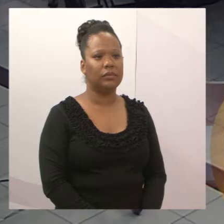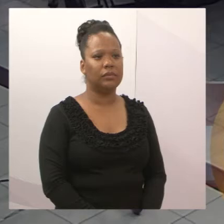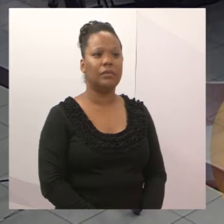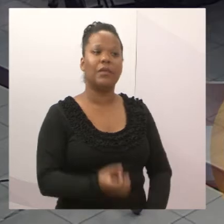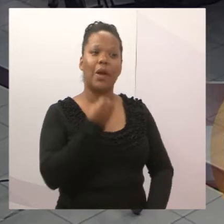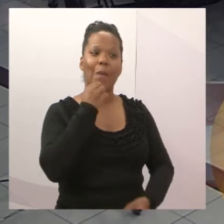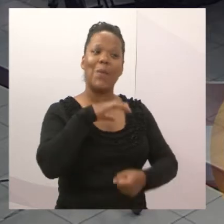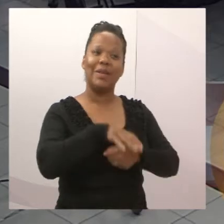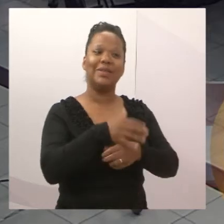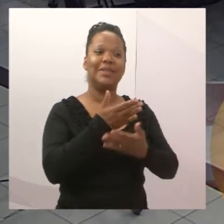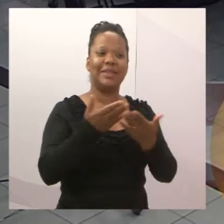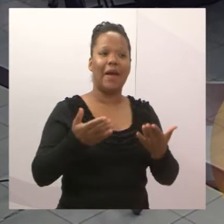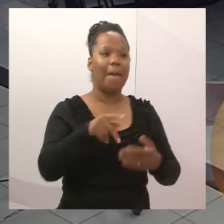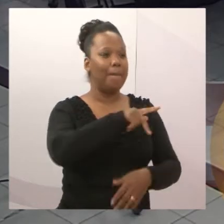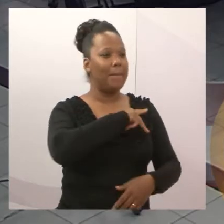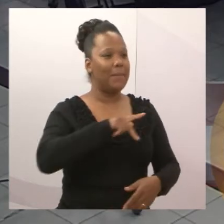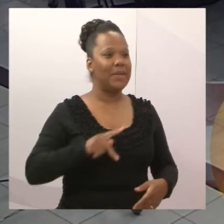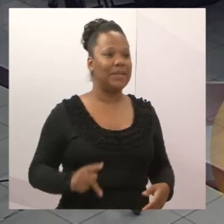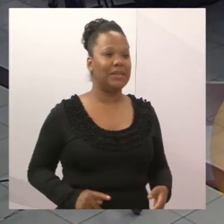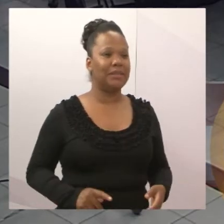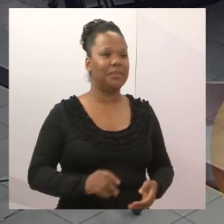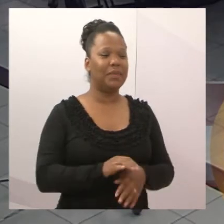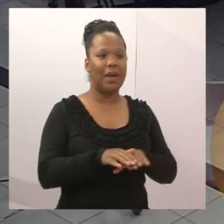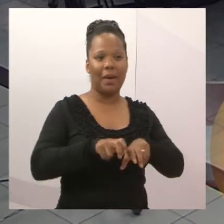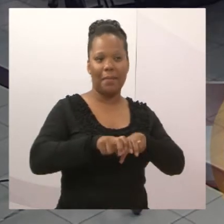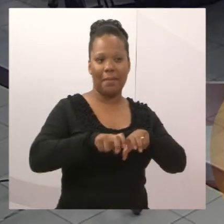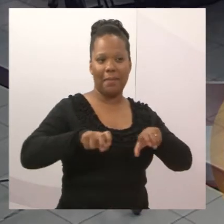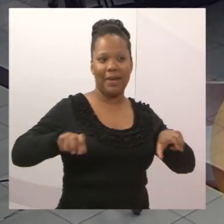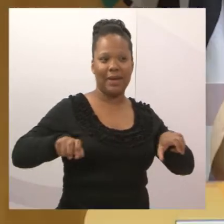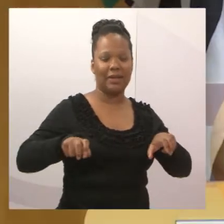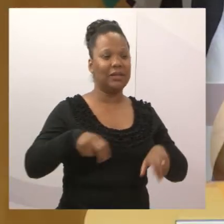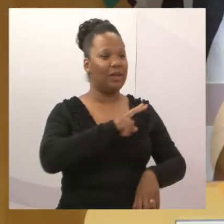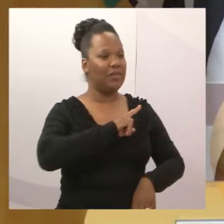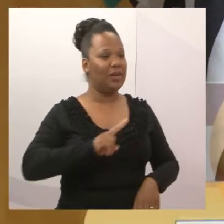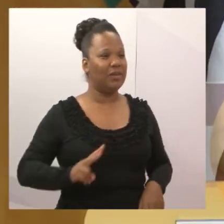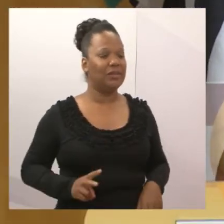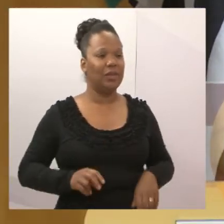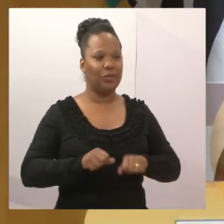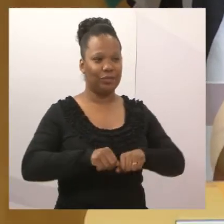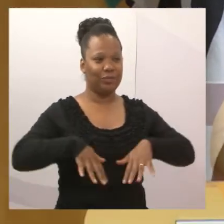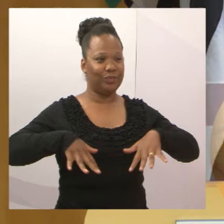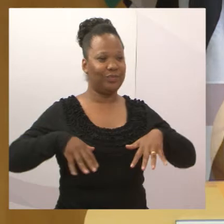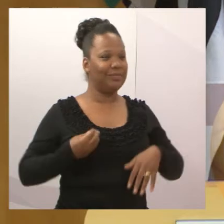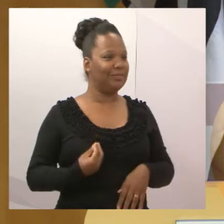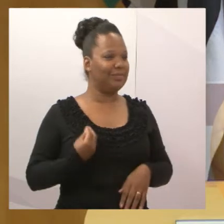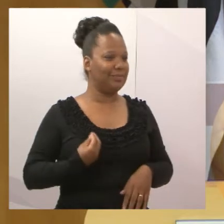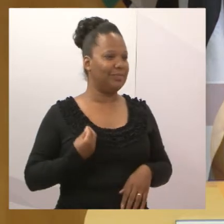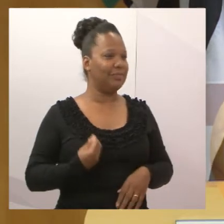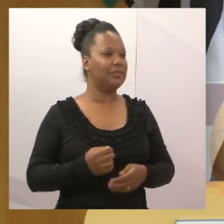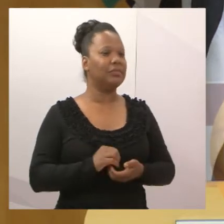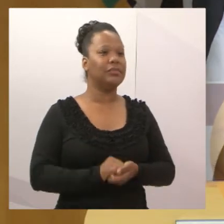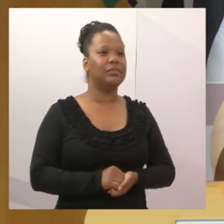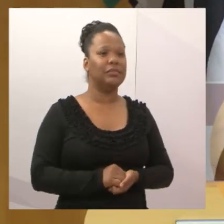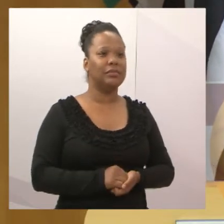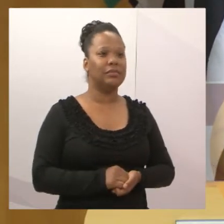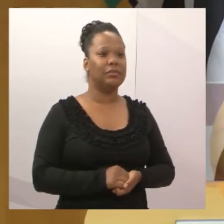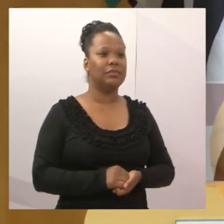Boa noite a todos, senhor presidente, a mesa, nobres vereadores, público presente.